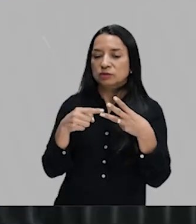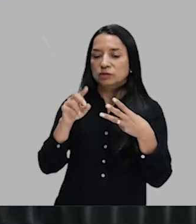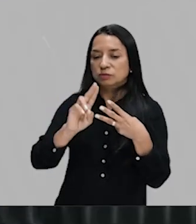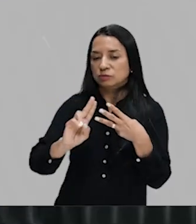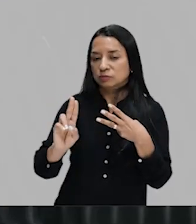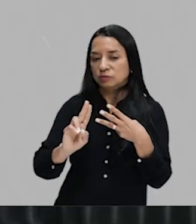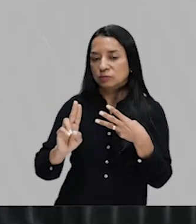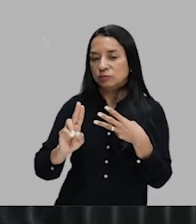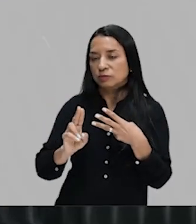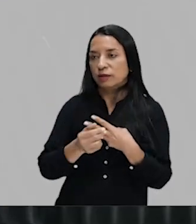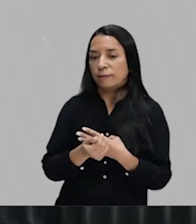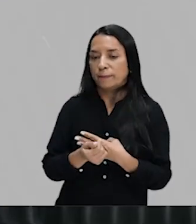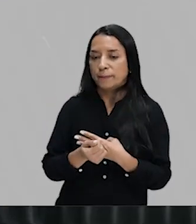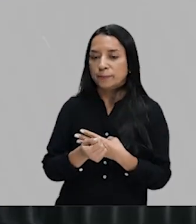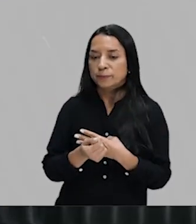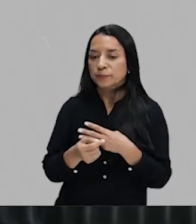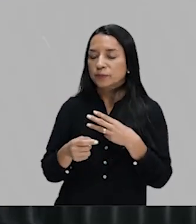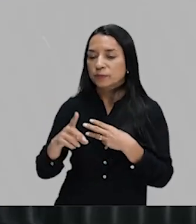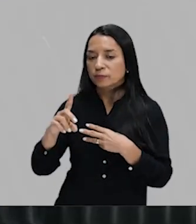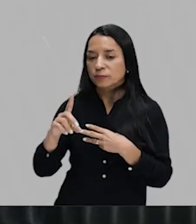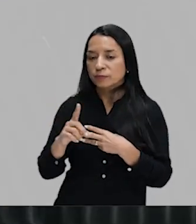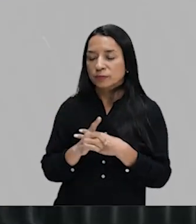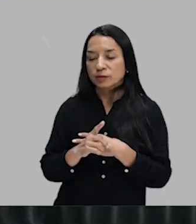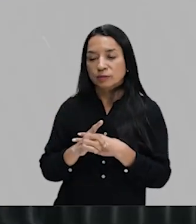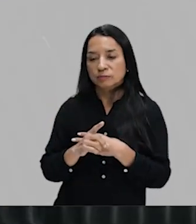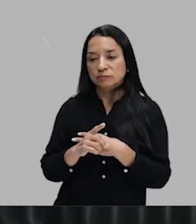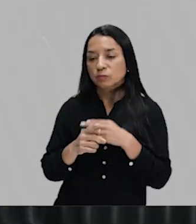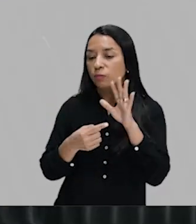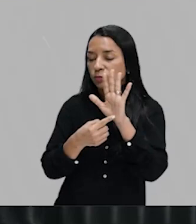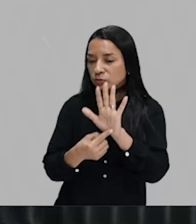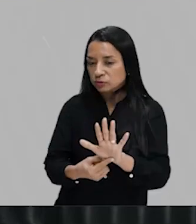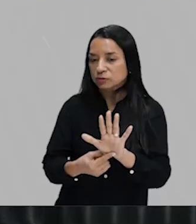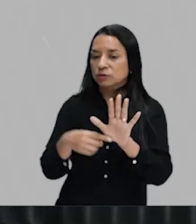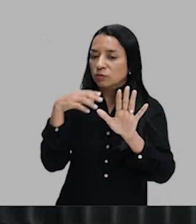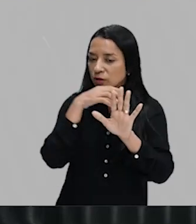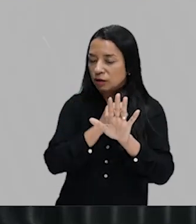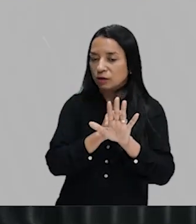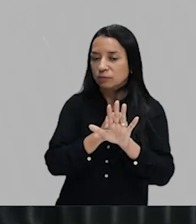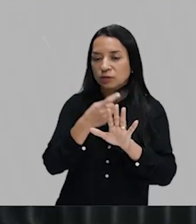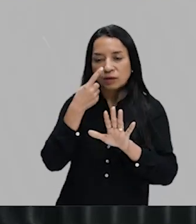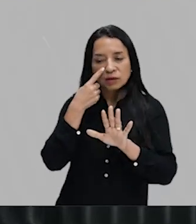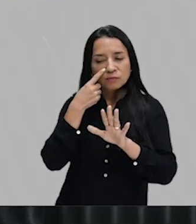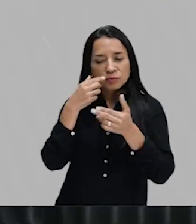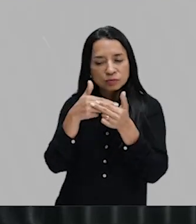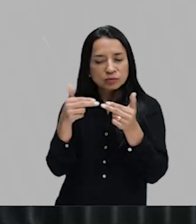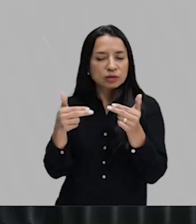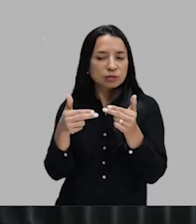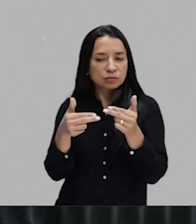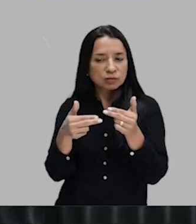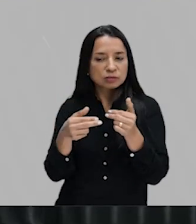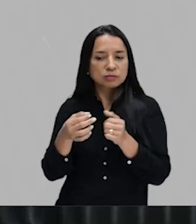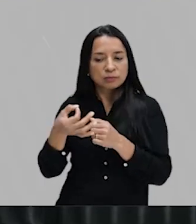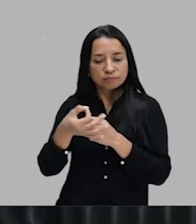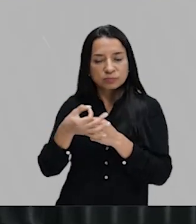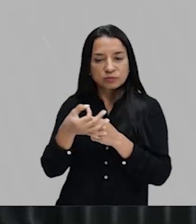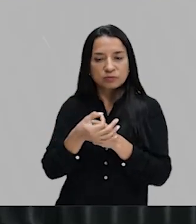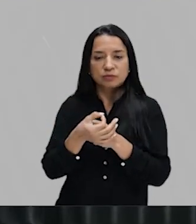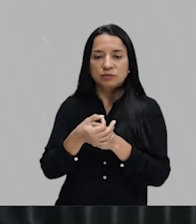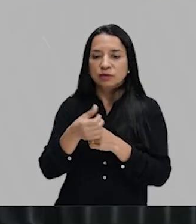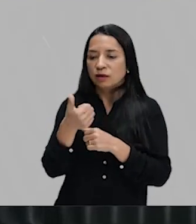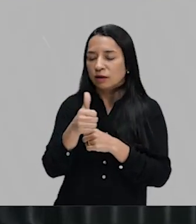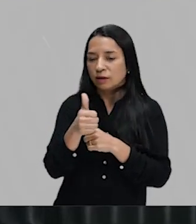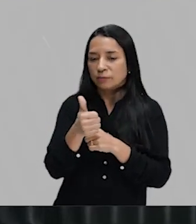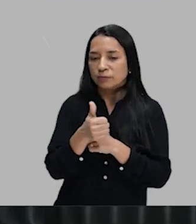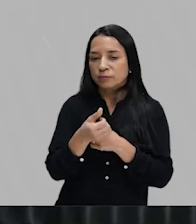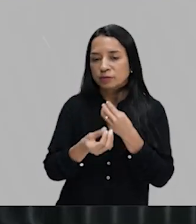chamadas de propriedades de demonstração imediata, porque analisando os elementos é suficiente, tá? Com exceção da primeira. E essa